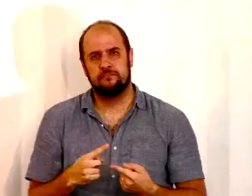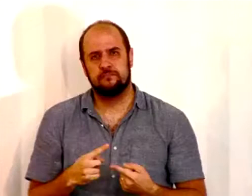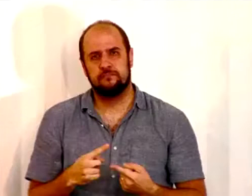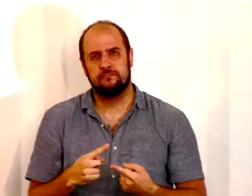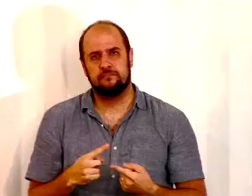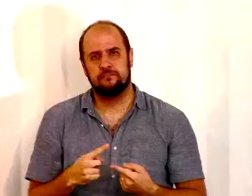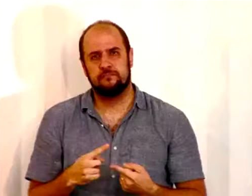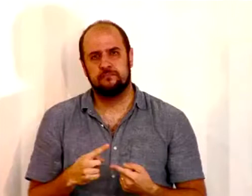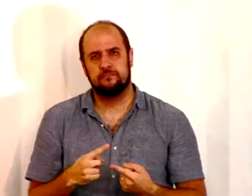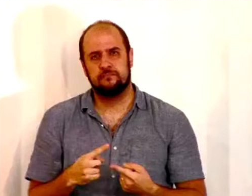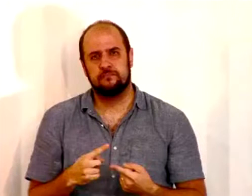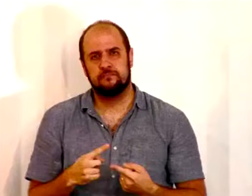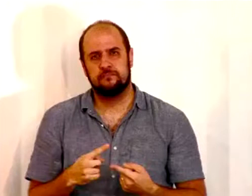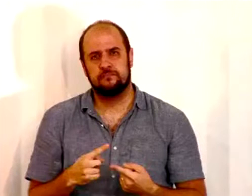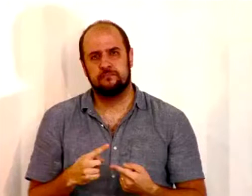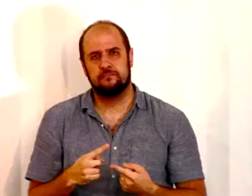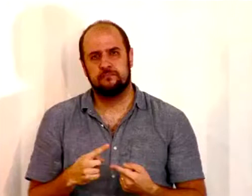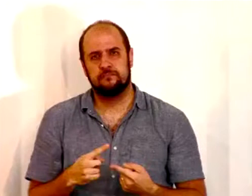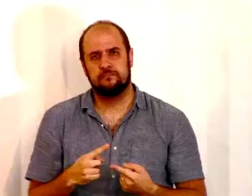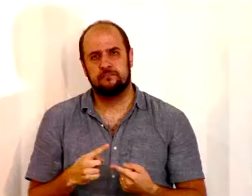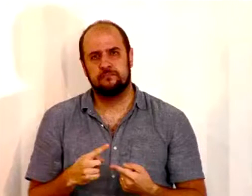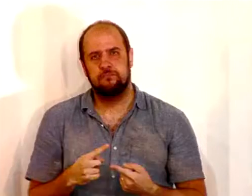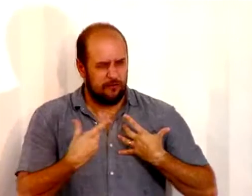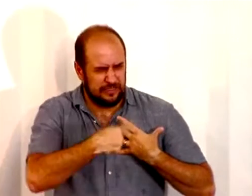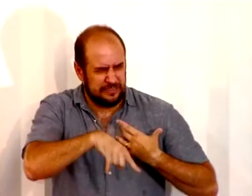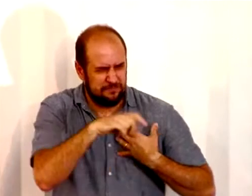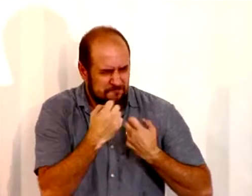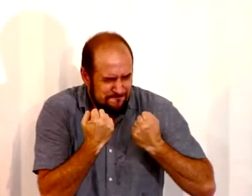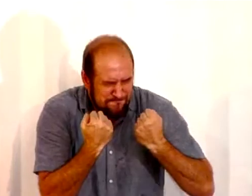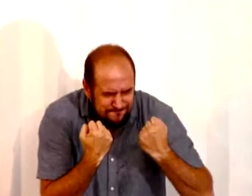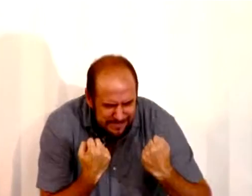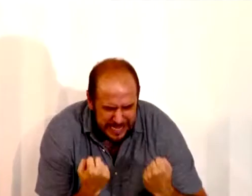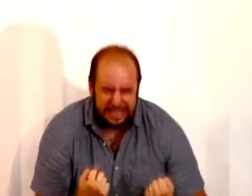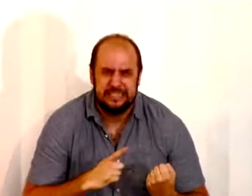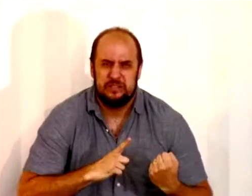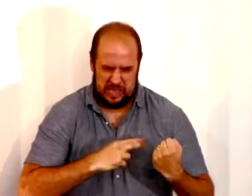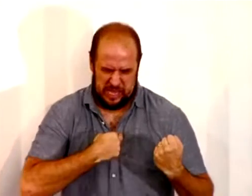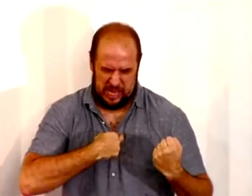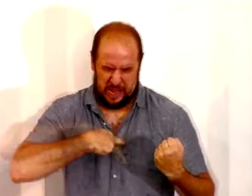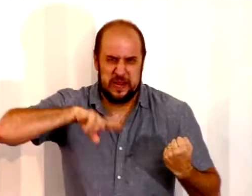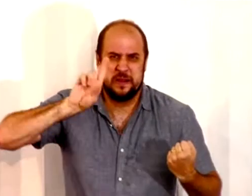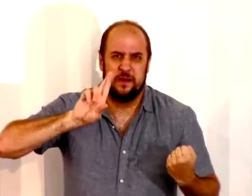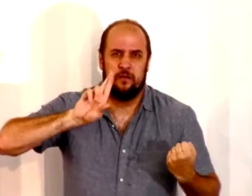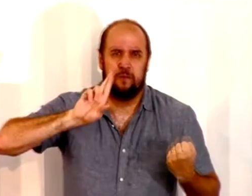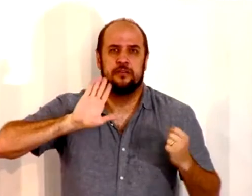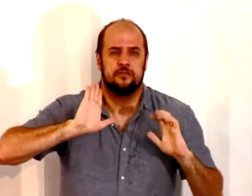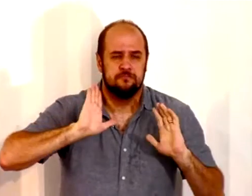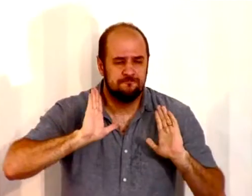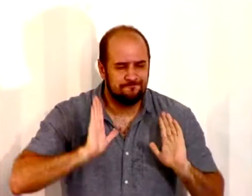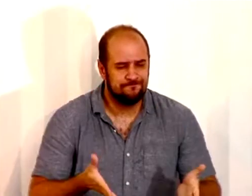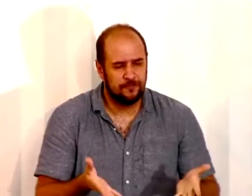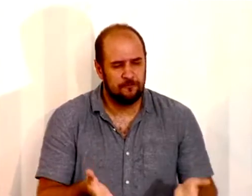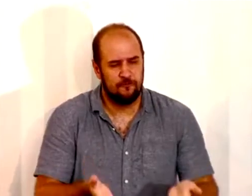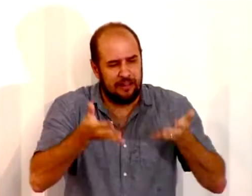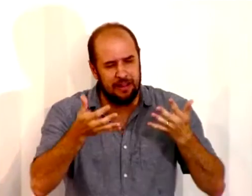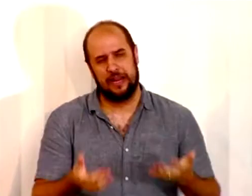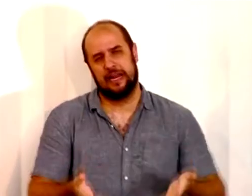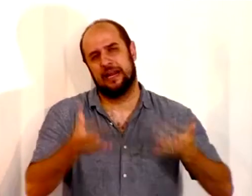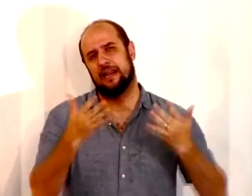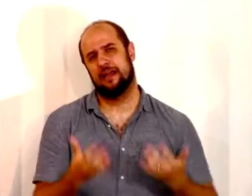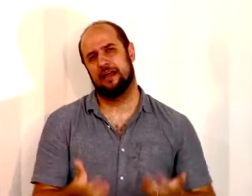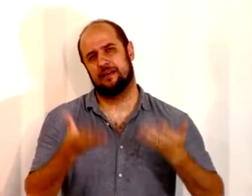era Jesus falando: olha, eu vim para aliviar vocês dessa carga pesada da religiosidade farisaica. Mas as palavras de